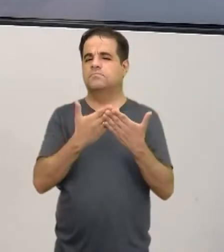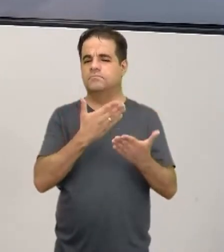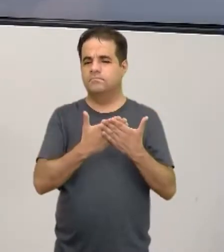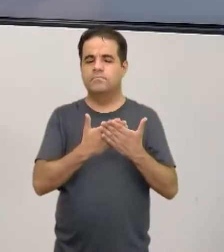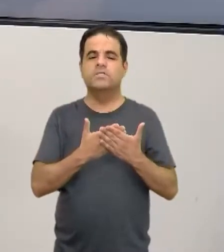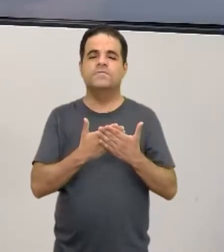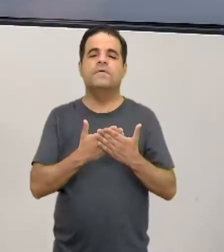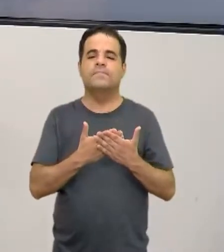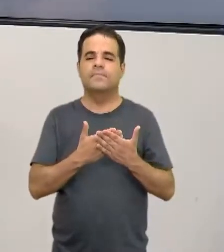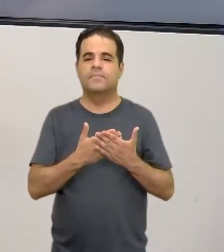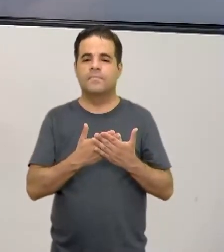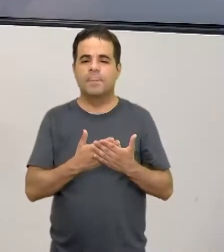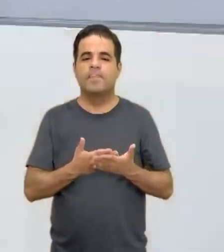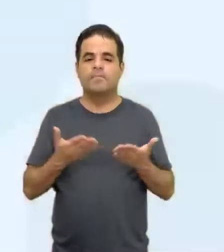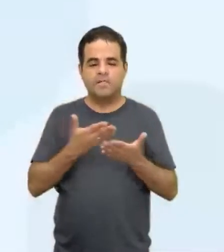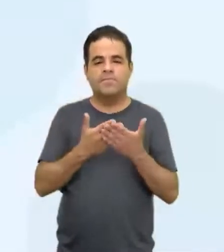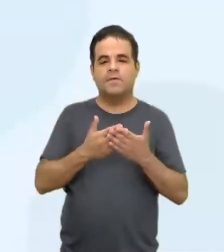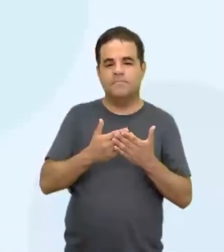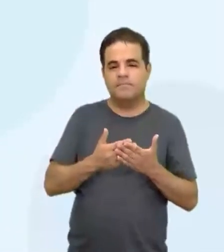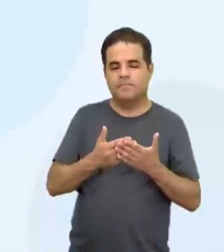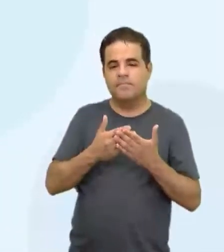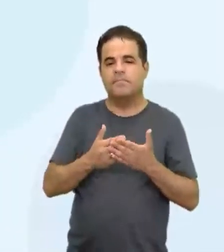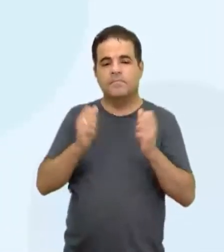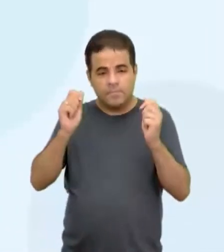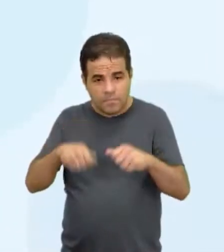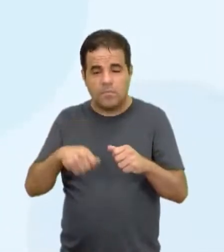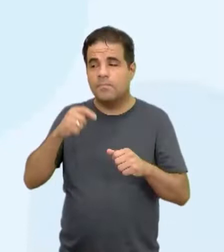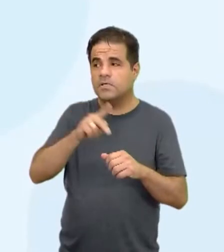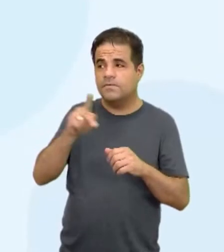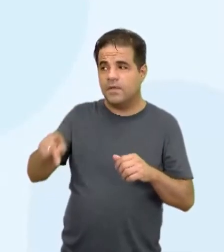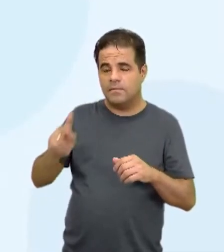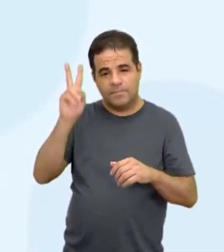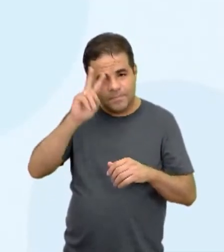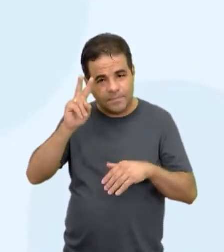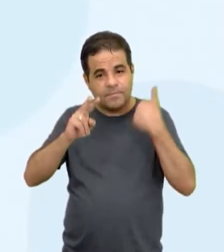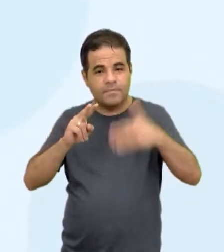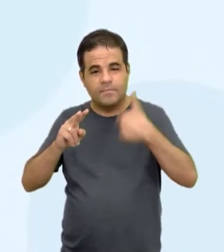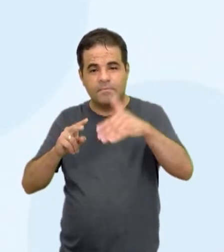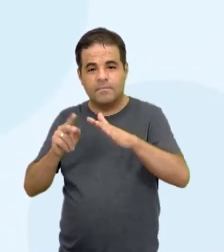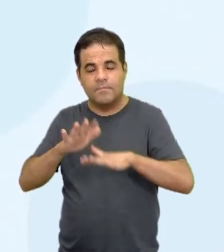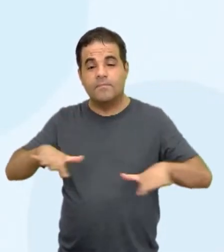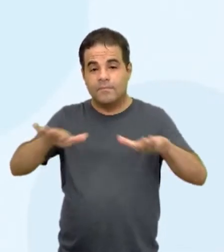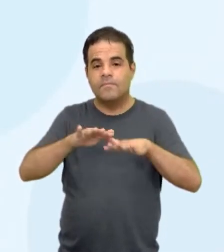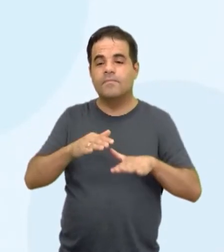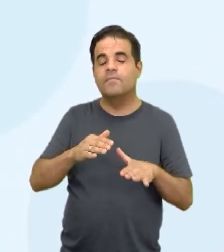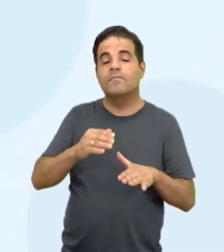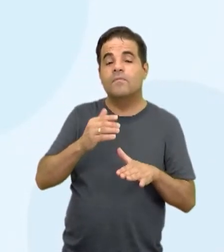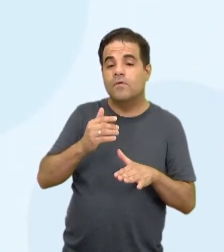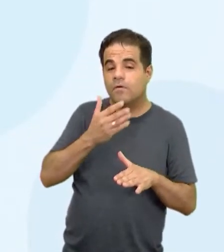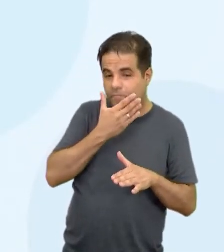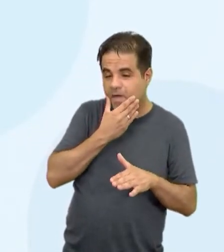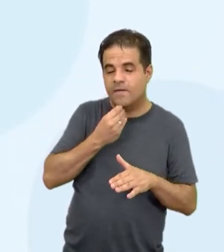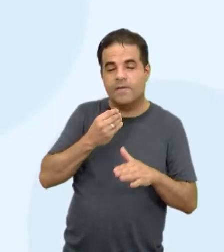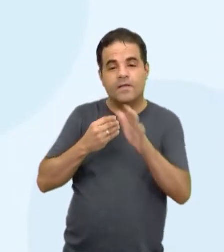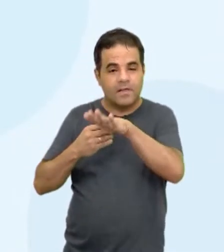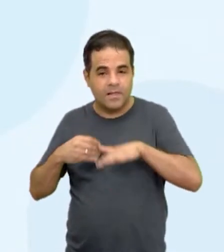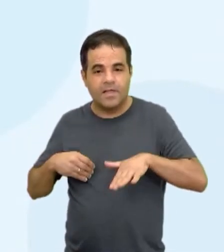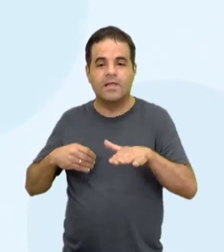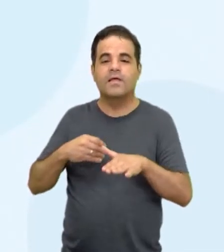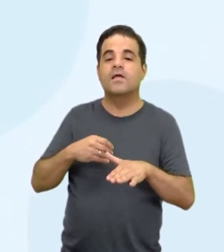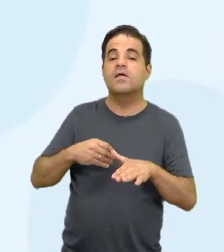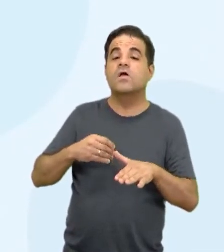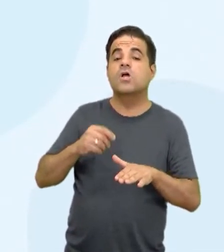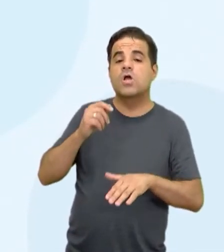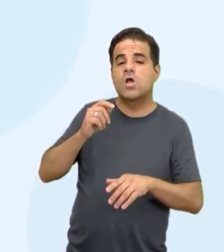aula. E aí, gente, a gente, né, como o professor lembrou também, a gente tem o Homo erectus, que a gente tem ali, olha, instrumentos